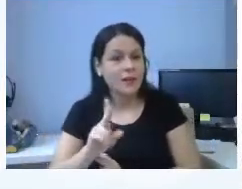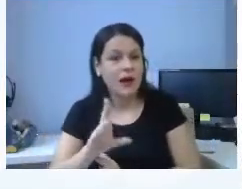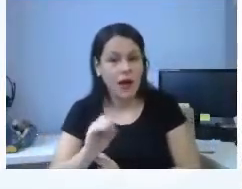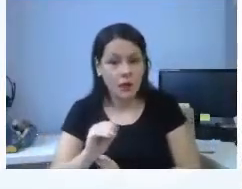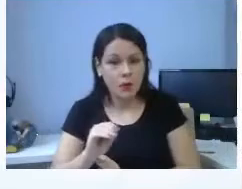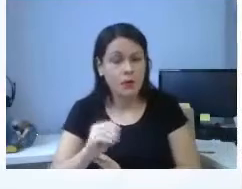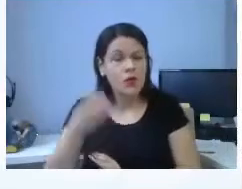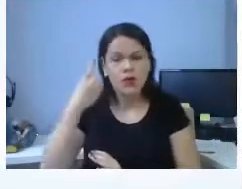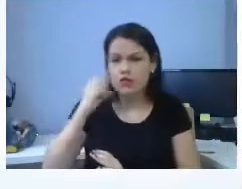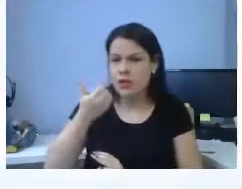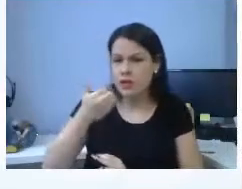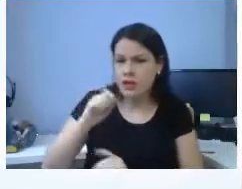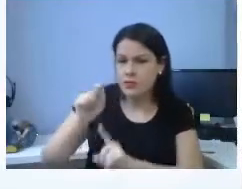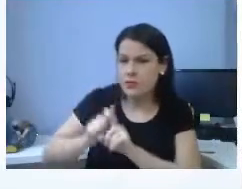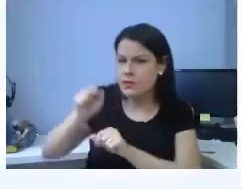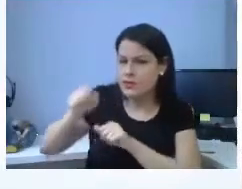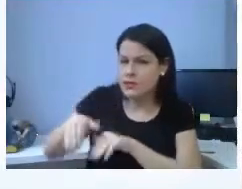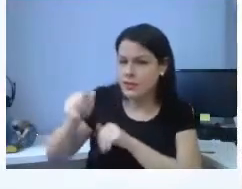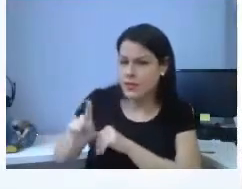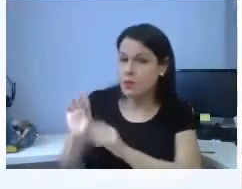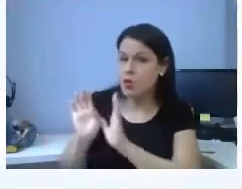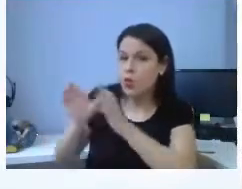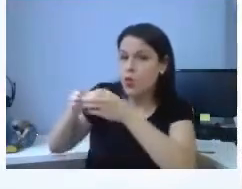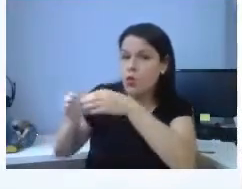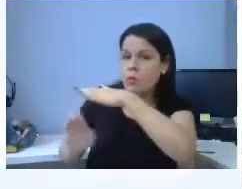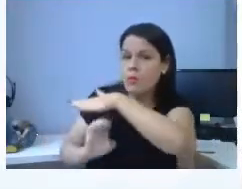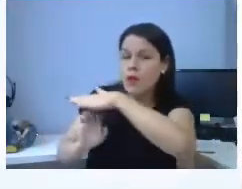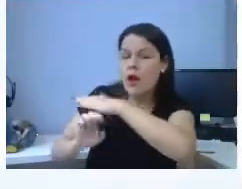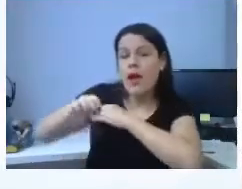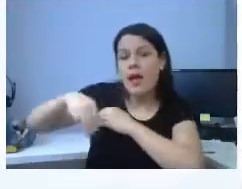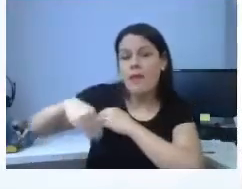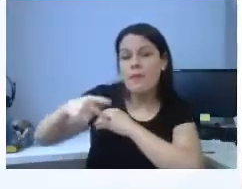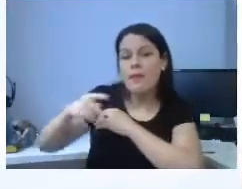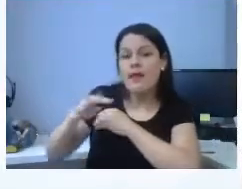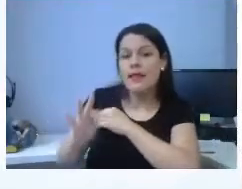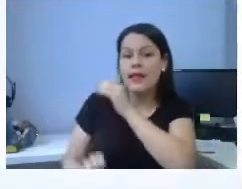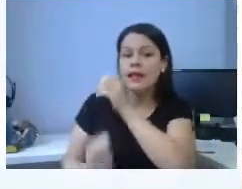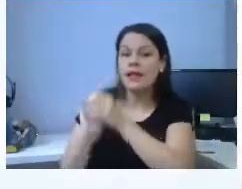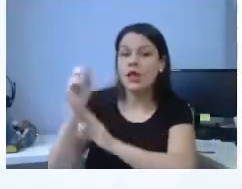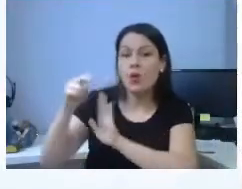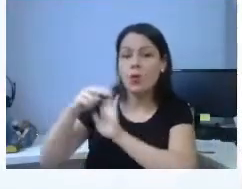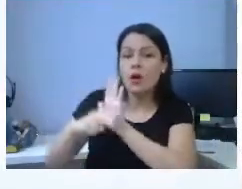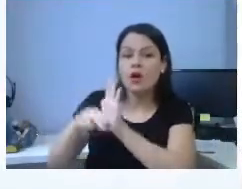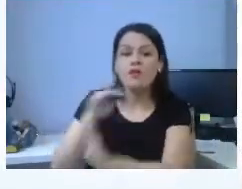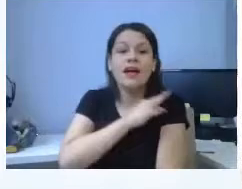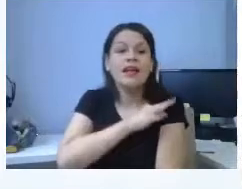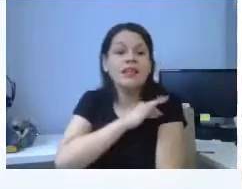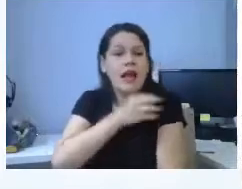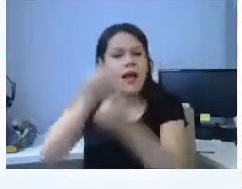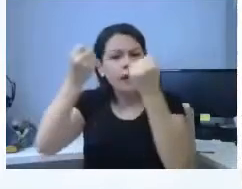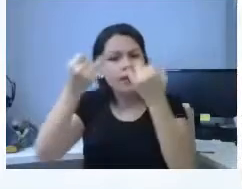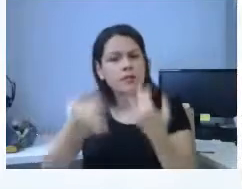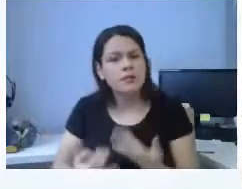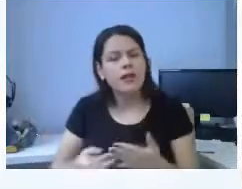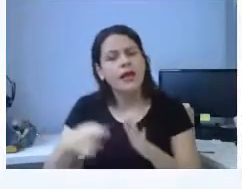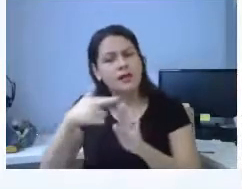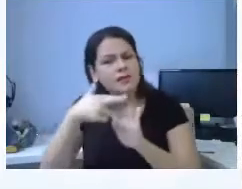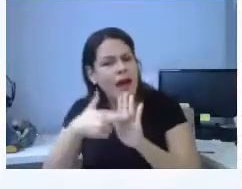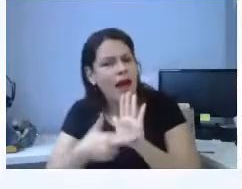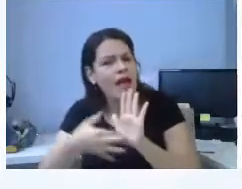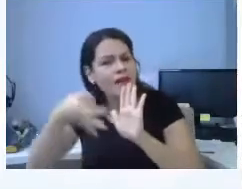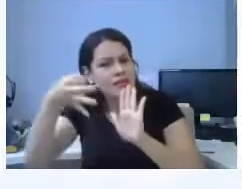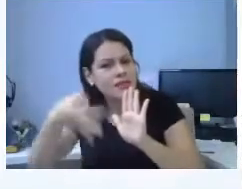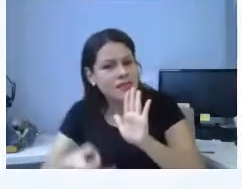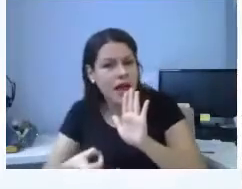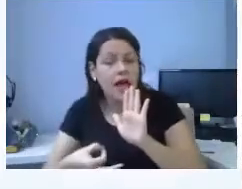de setembro, o MPT editou uma nota técnica normatizando,